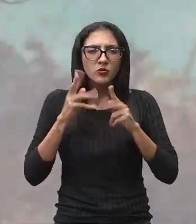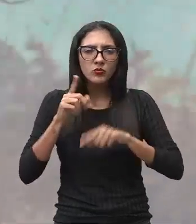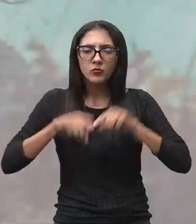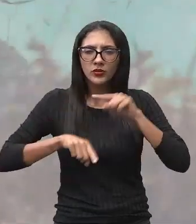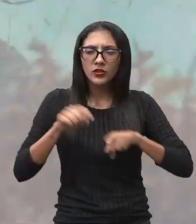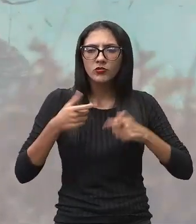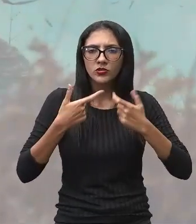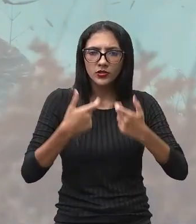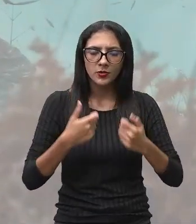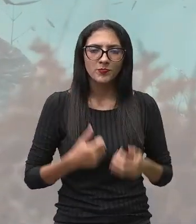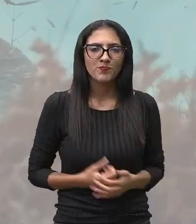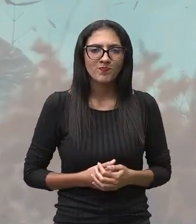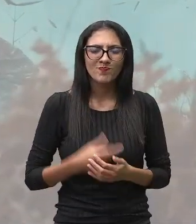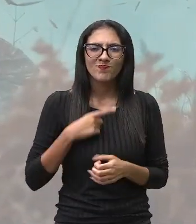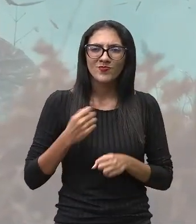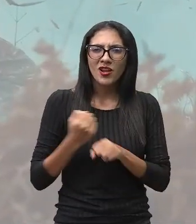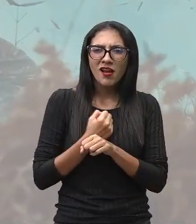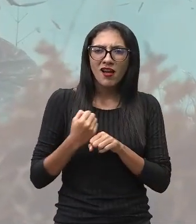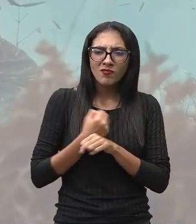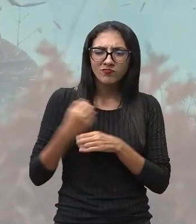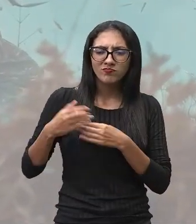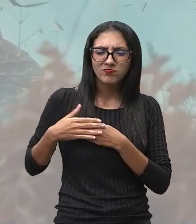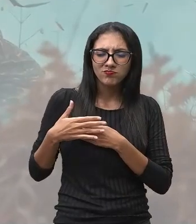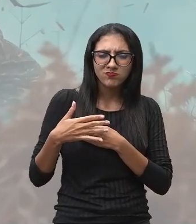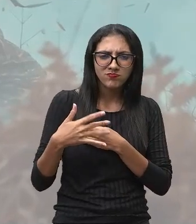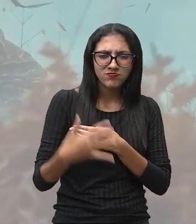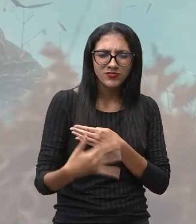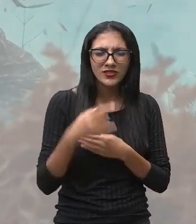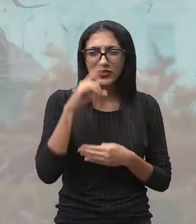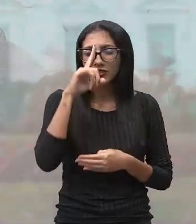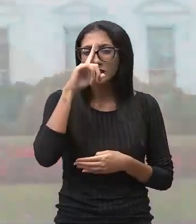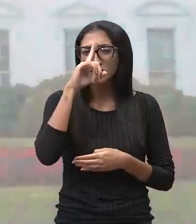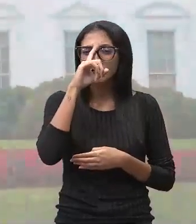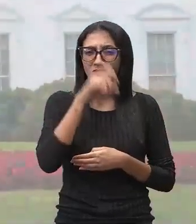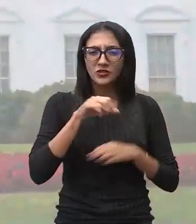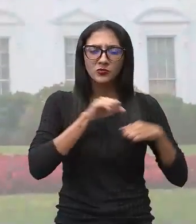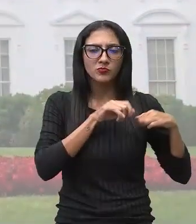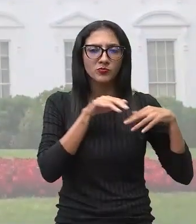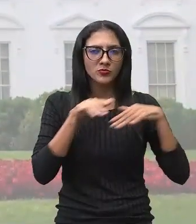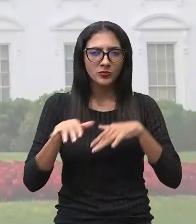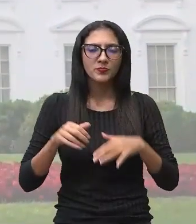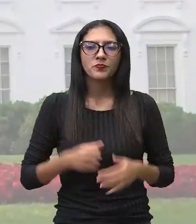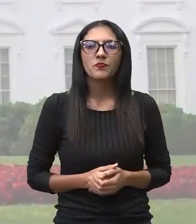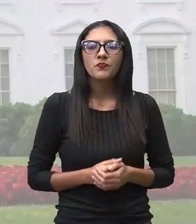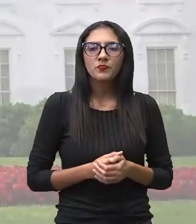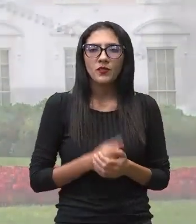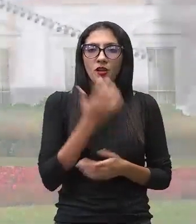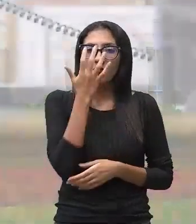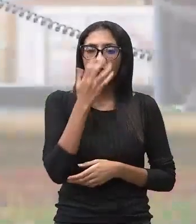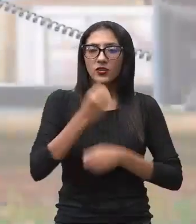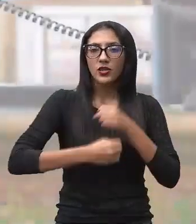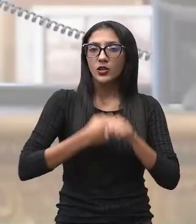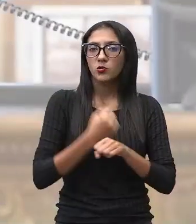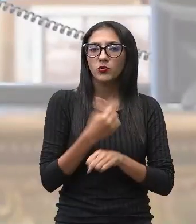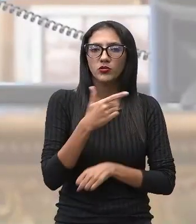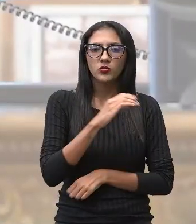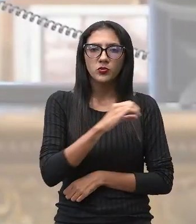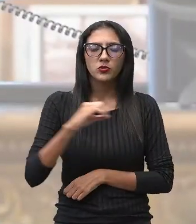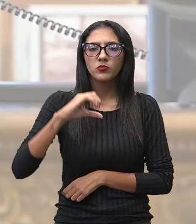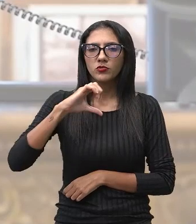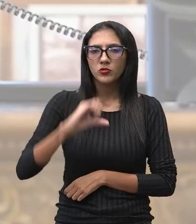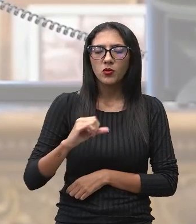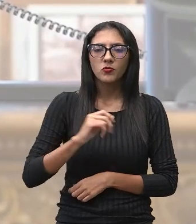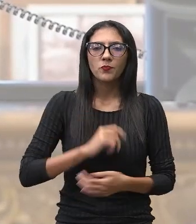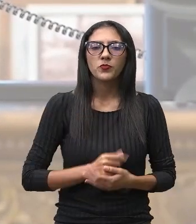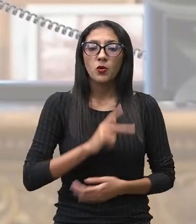A guerra se prolongou, resultando em uma longa e difícil ocupação. Em fevereiro de 2009, o presidente Barack